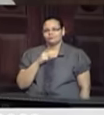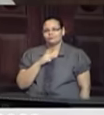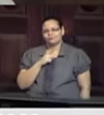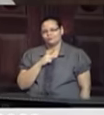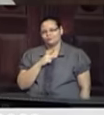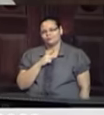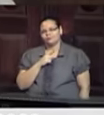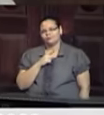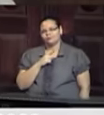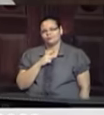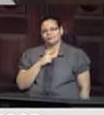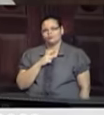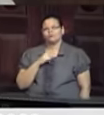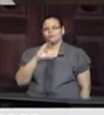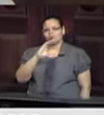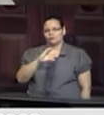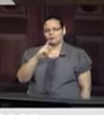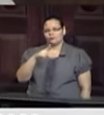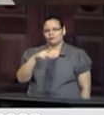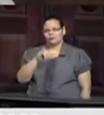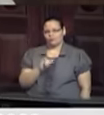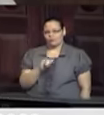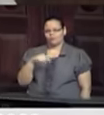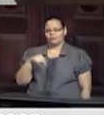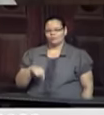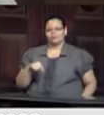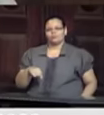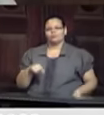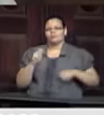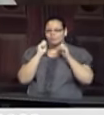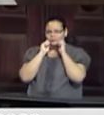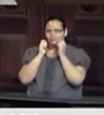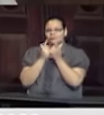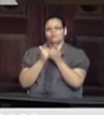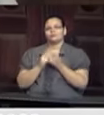instalada uma CPI nessa casa.